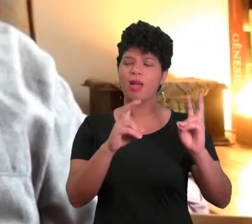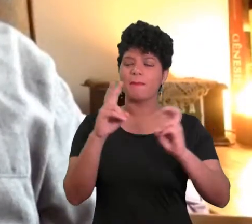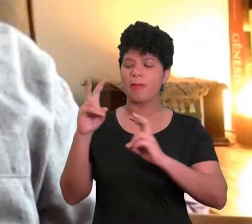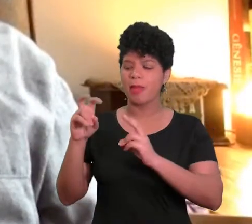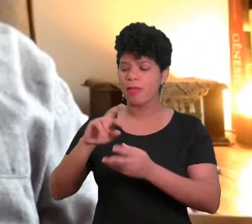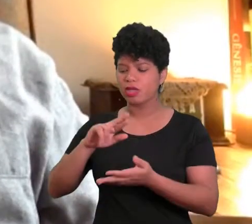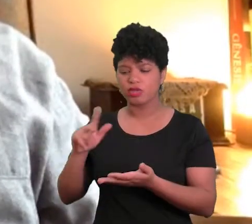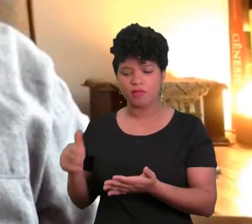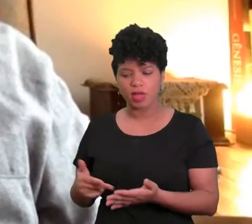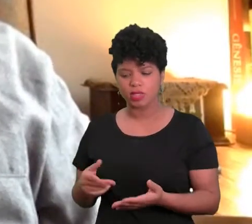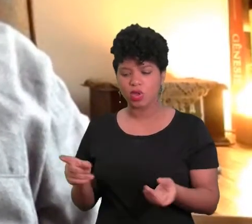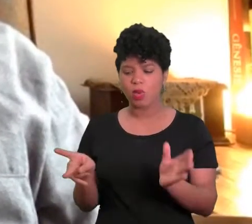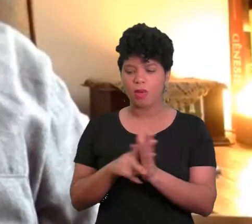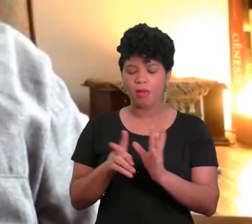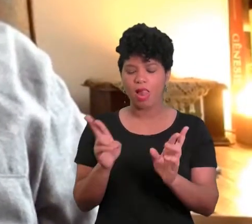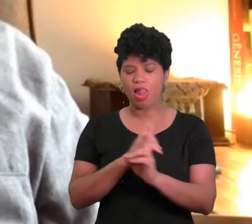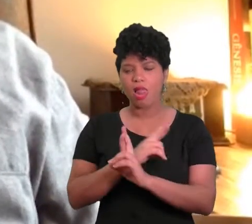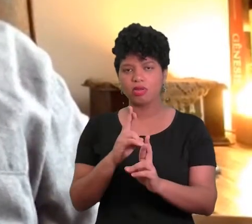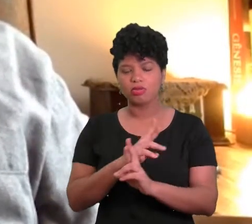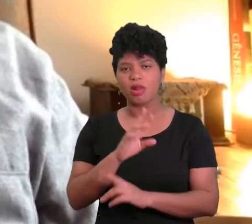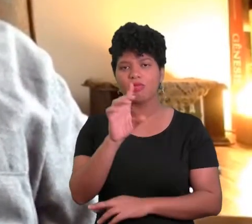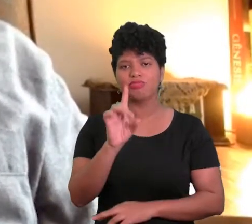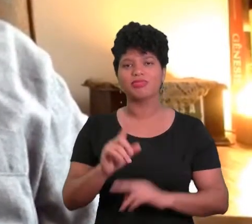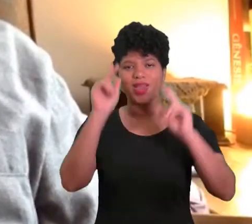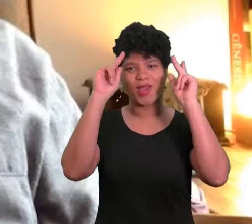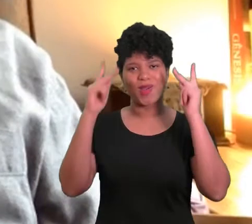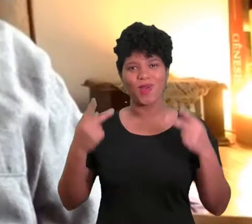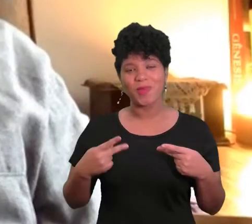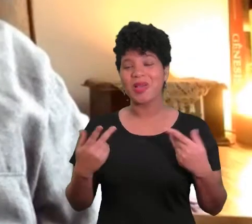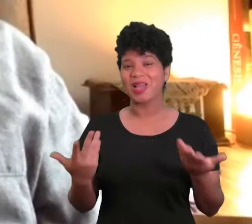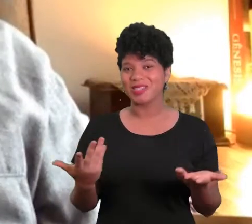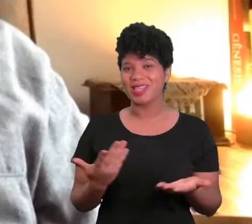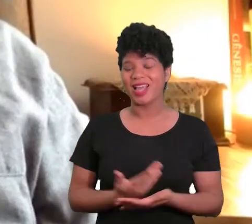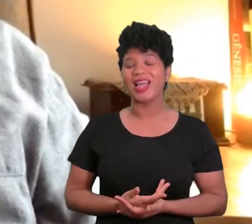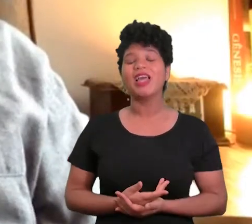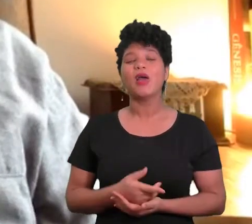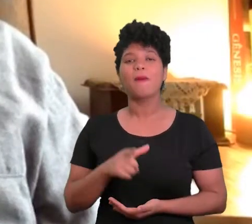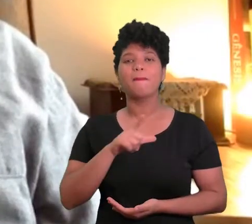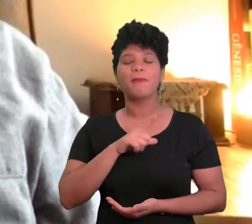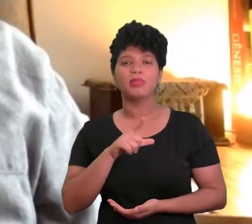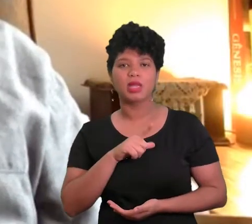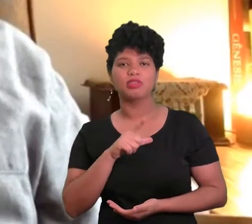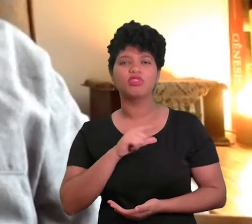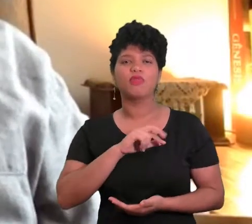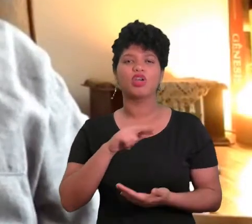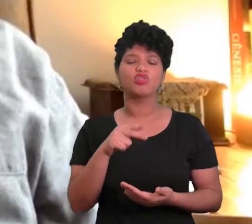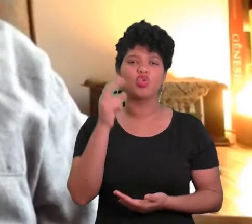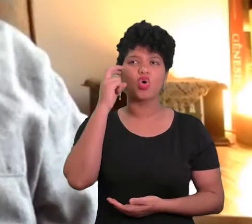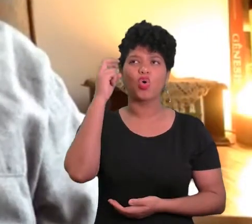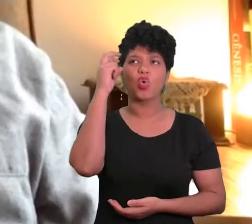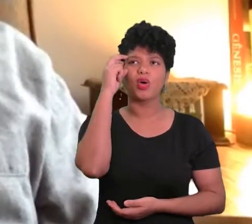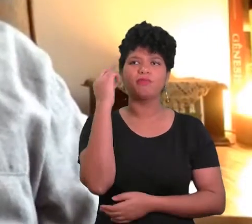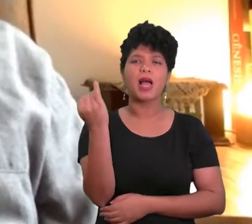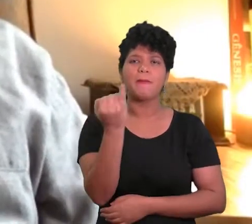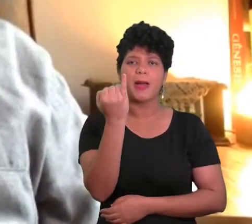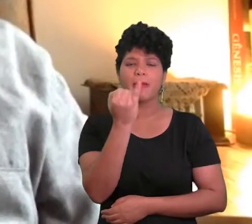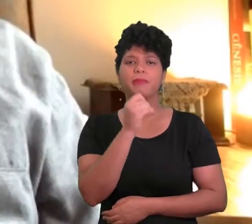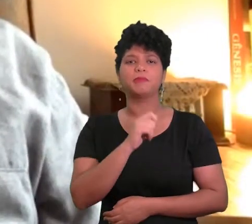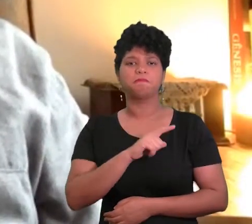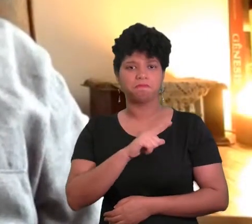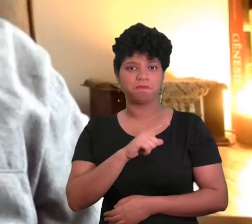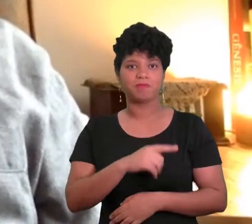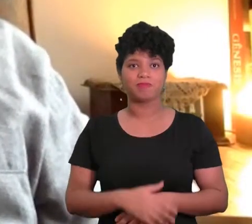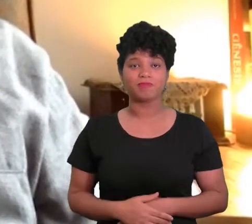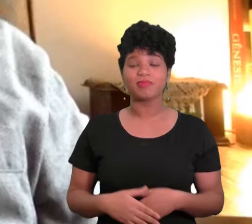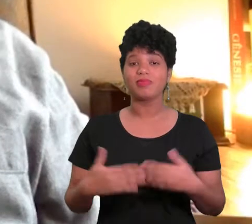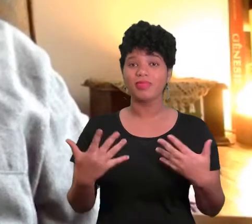temáticas ligadas aos direitos humanos a partir de obras culturais e artísticas de relevância. Quero,